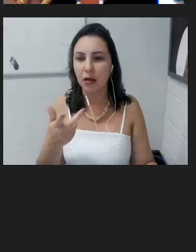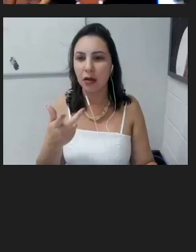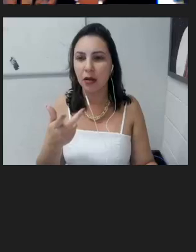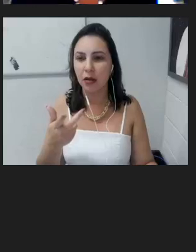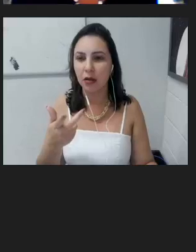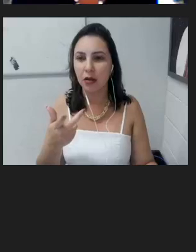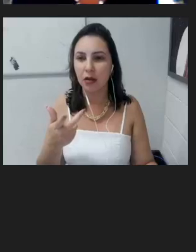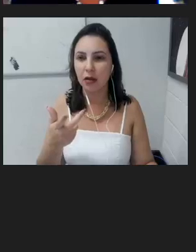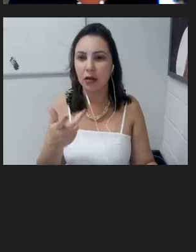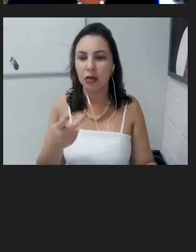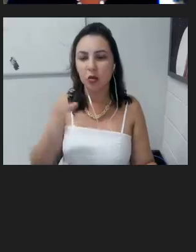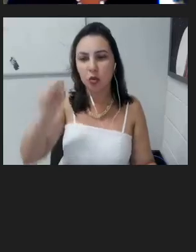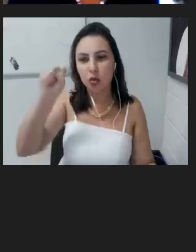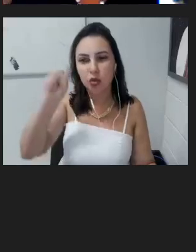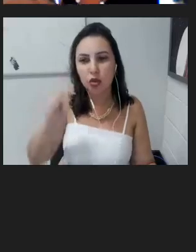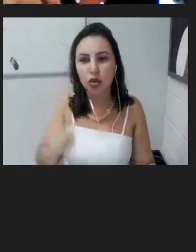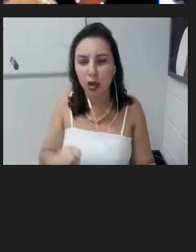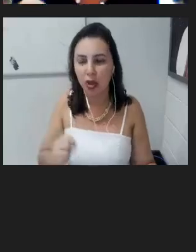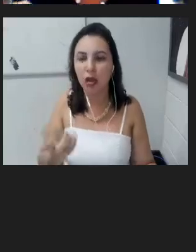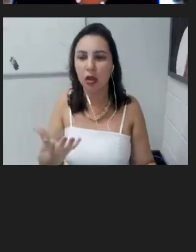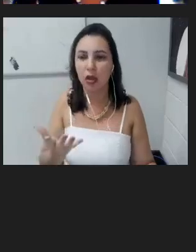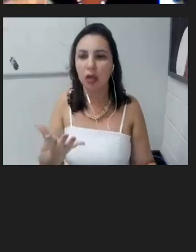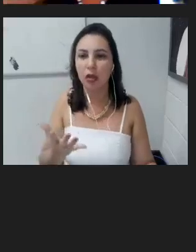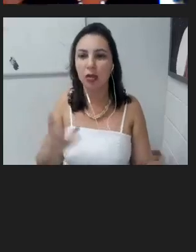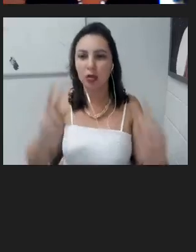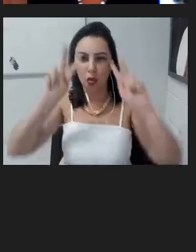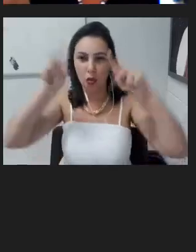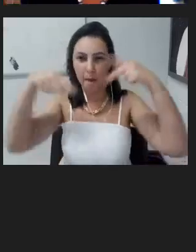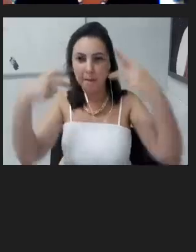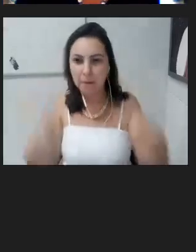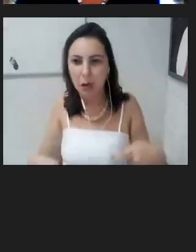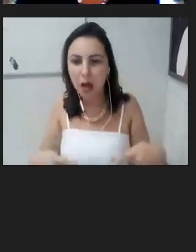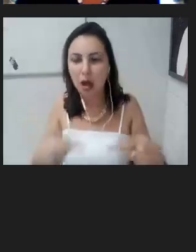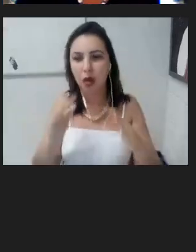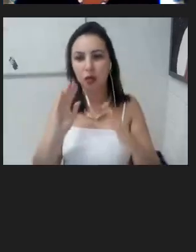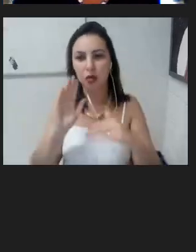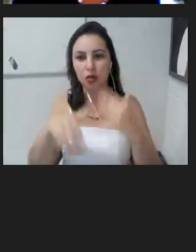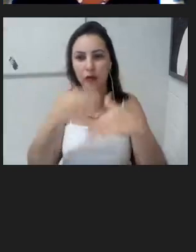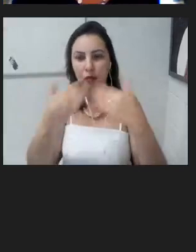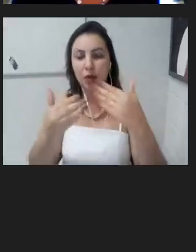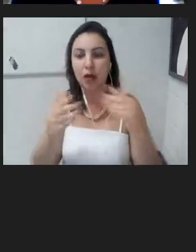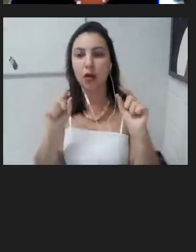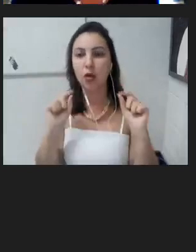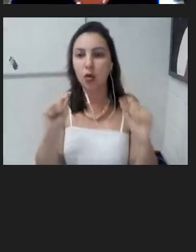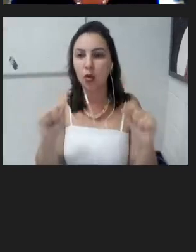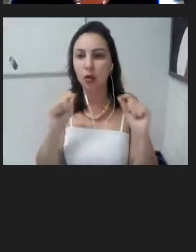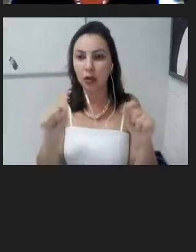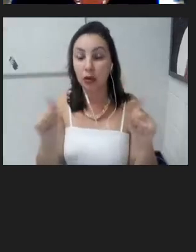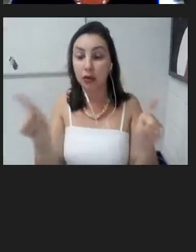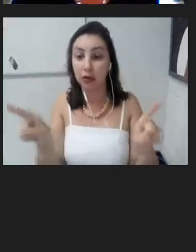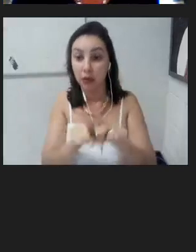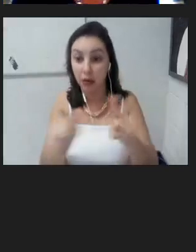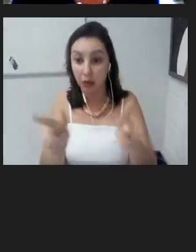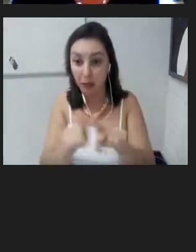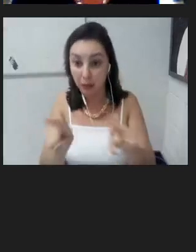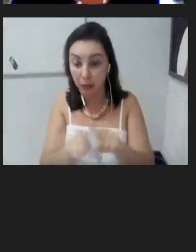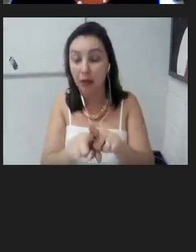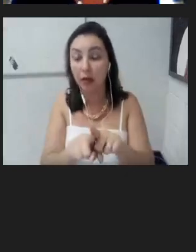daquele sujeito enquanto um ser humano em desenvolvimento, ele também